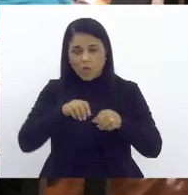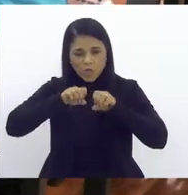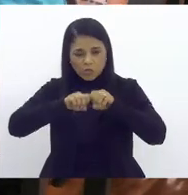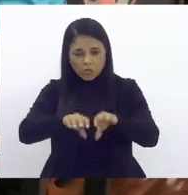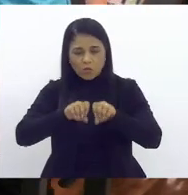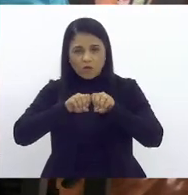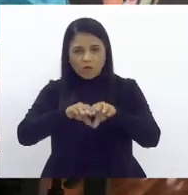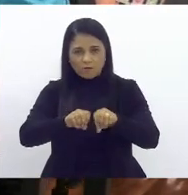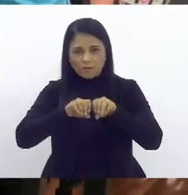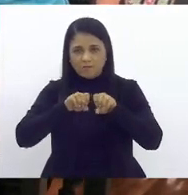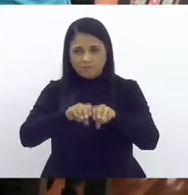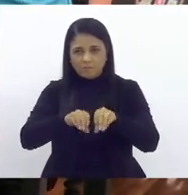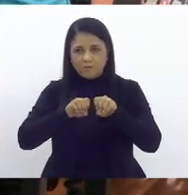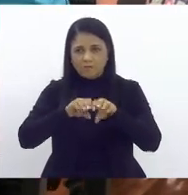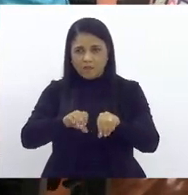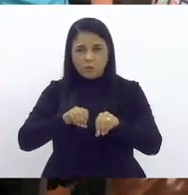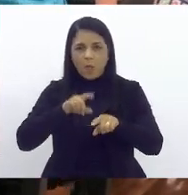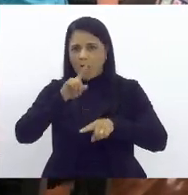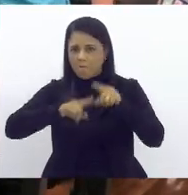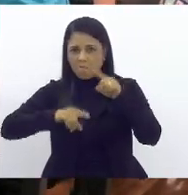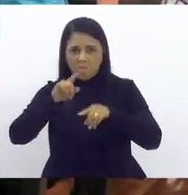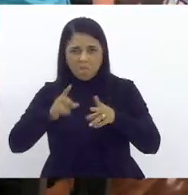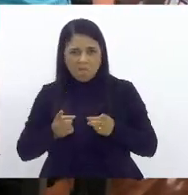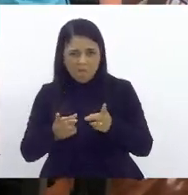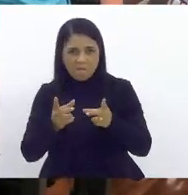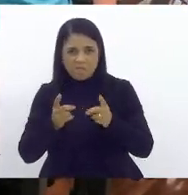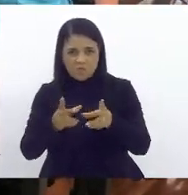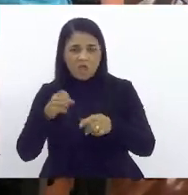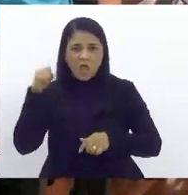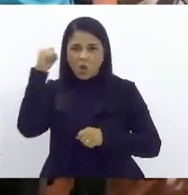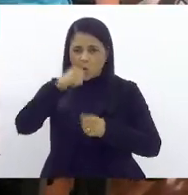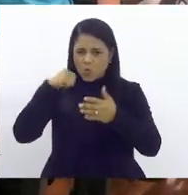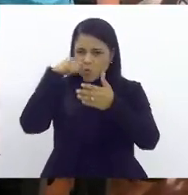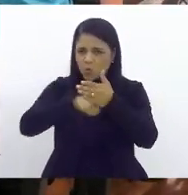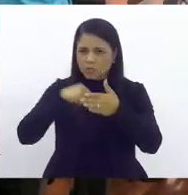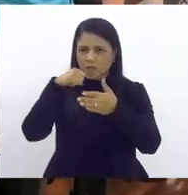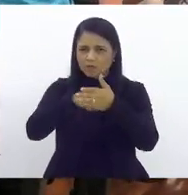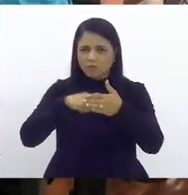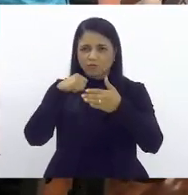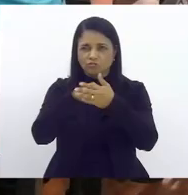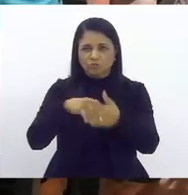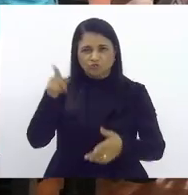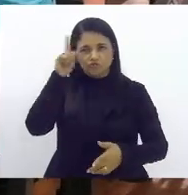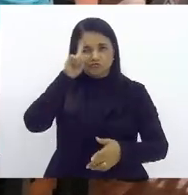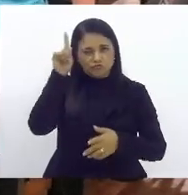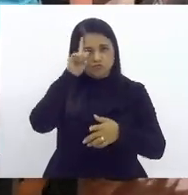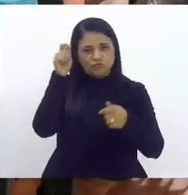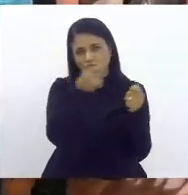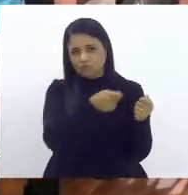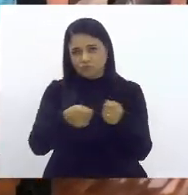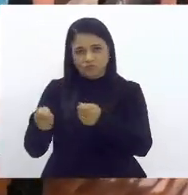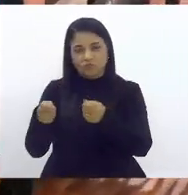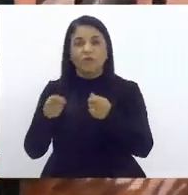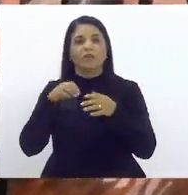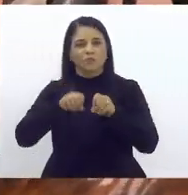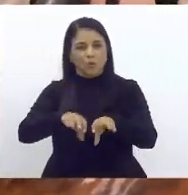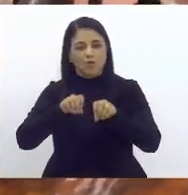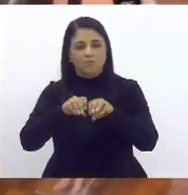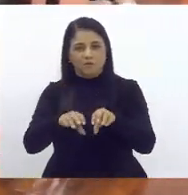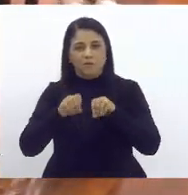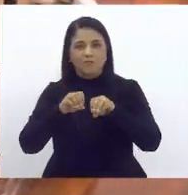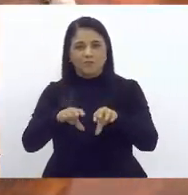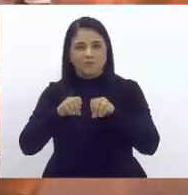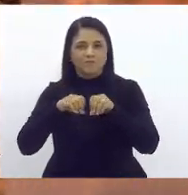Educação não é mercadoria! A nossa luta é todo dia!